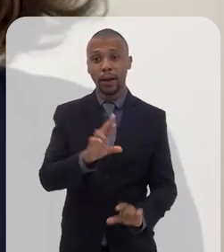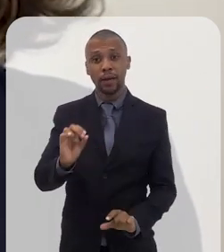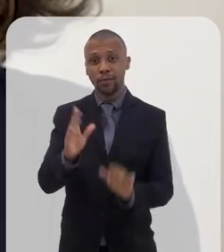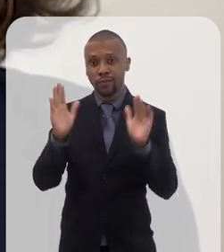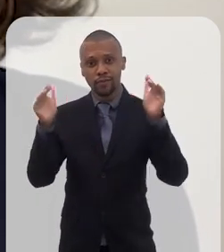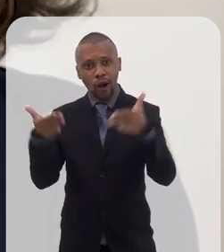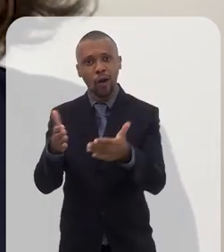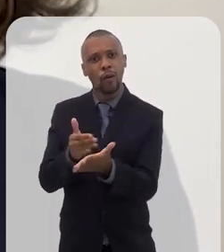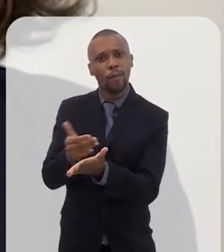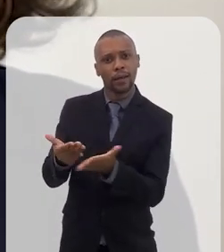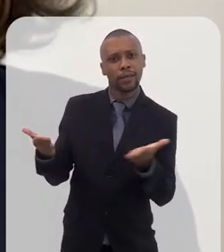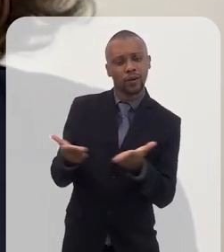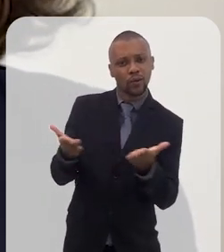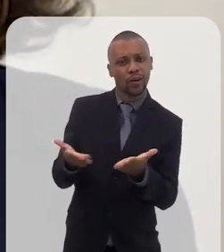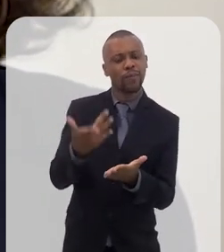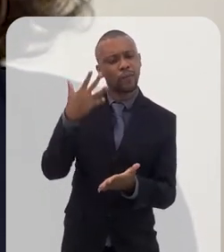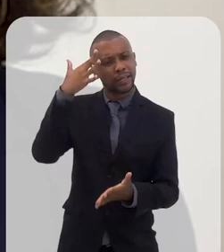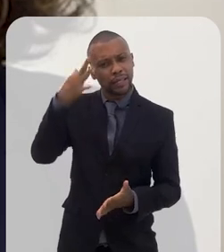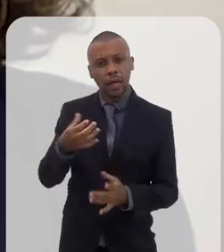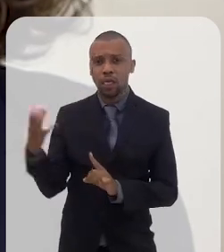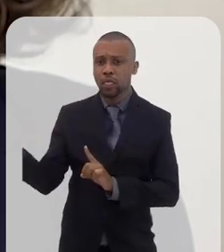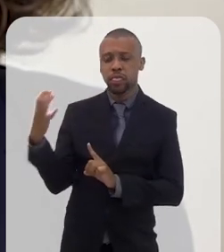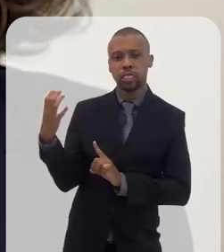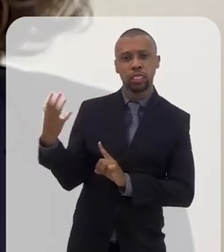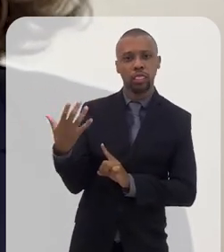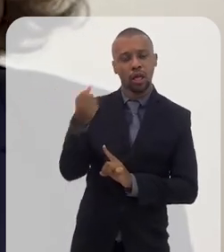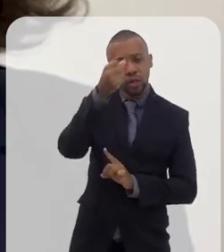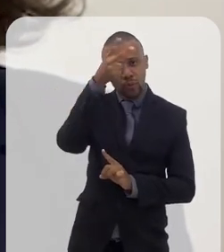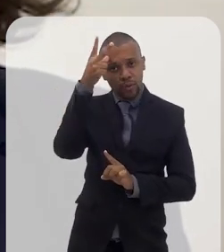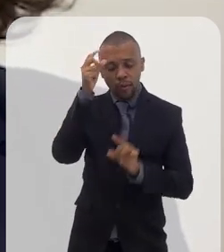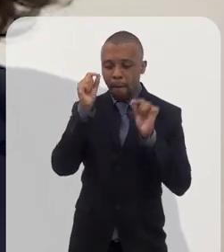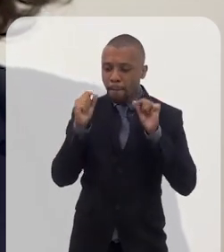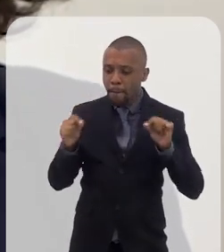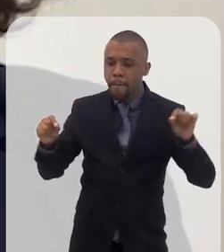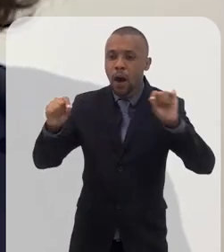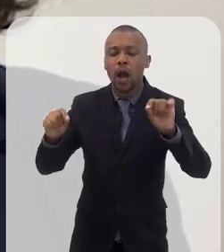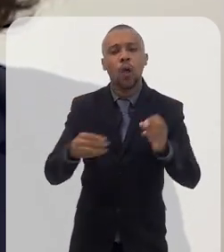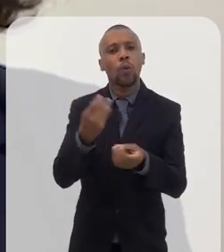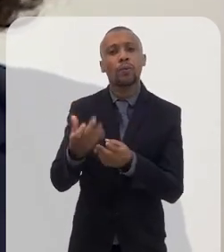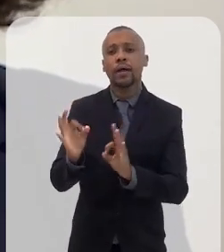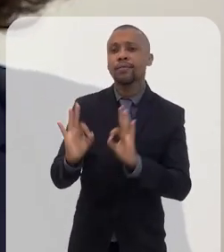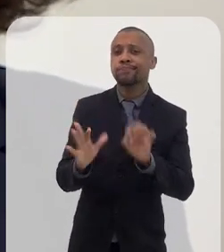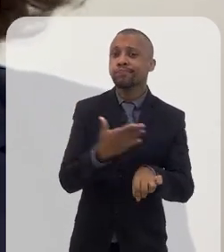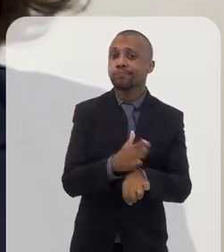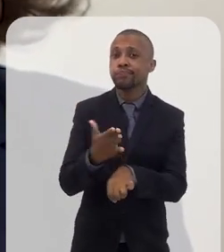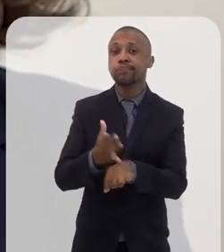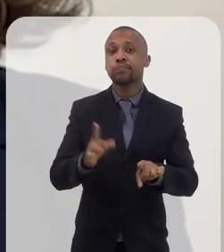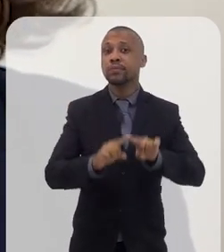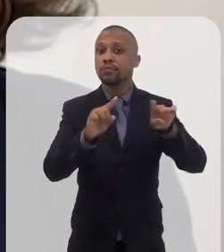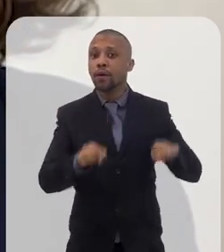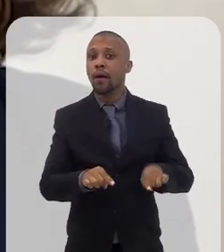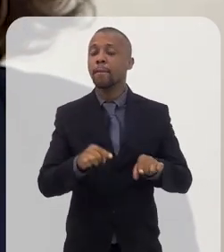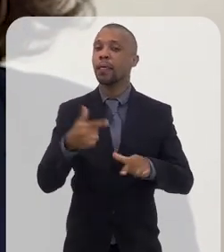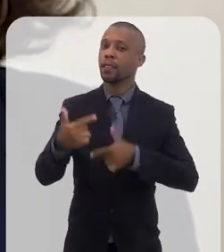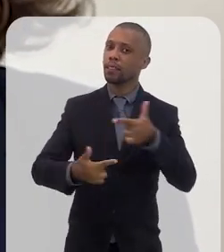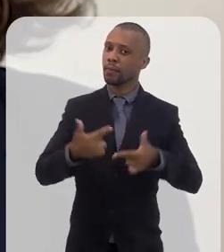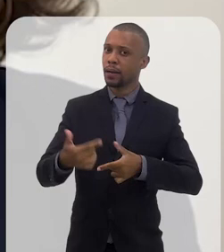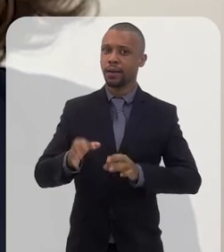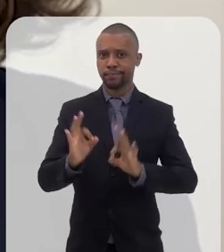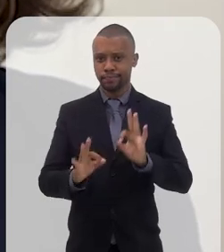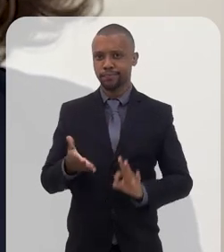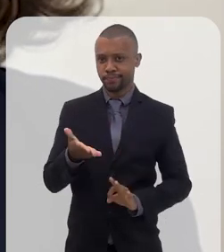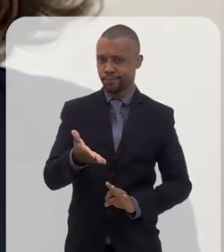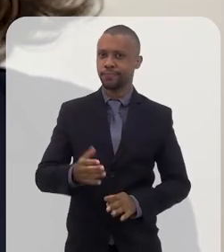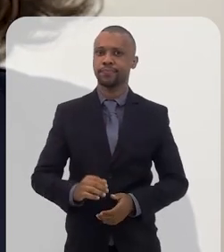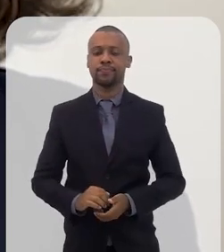em Foco, que começa agora, vamos entender o impacto desse trabalho nos municípios e como está a preparação desses profissionais para a